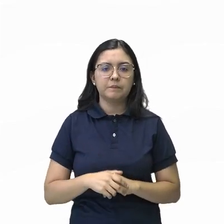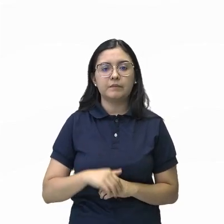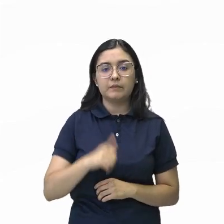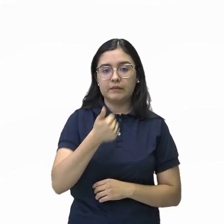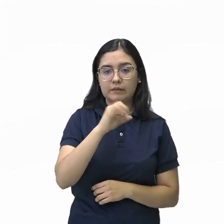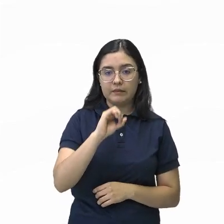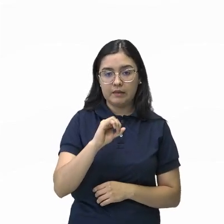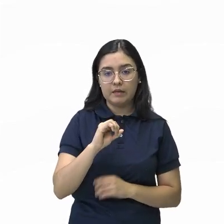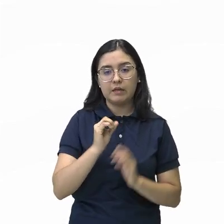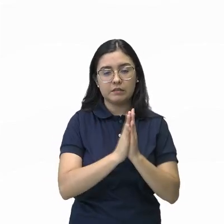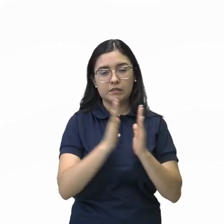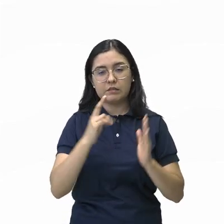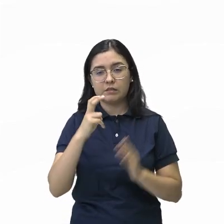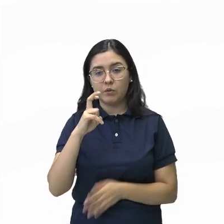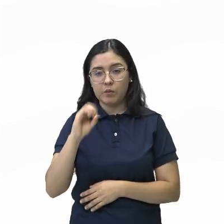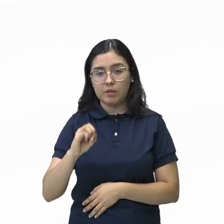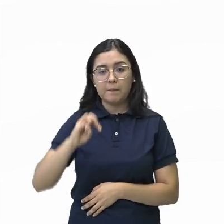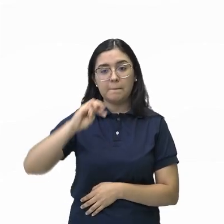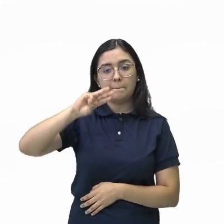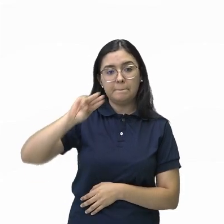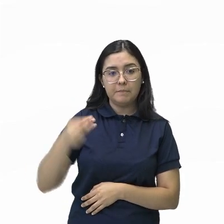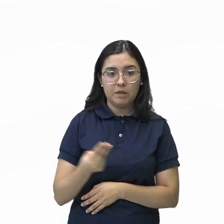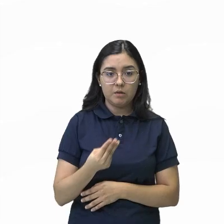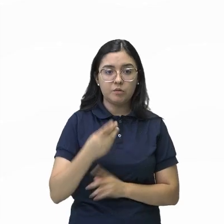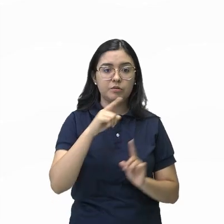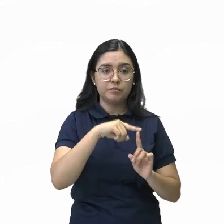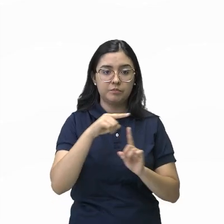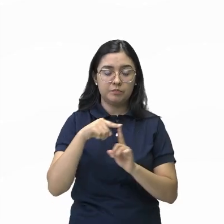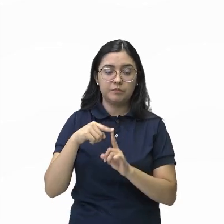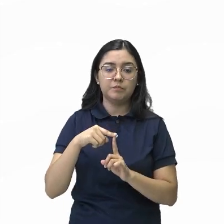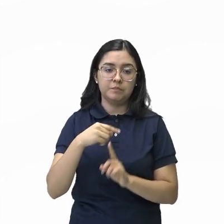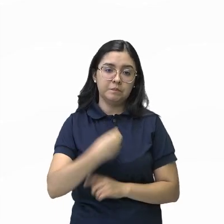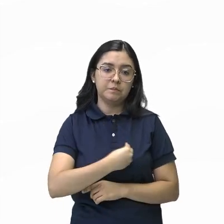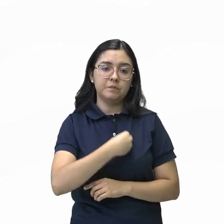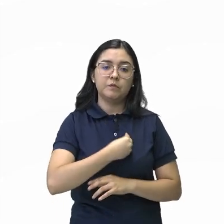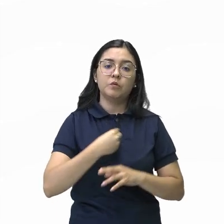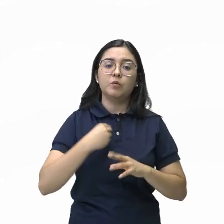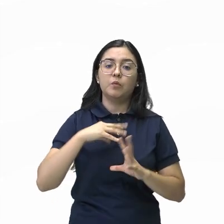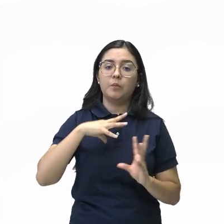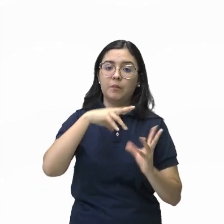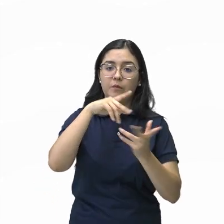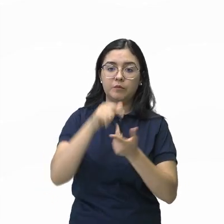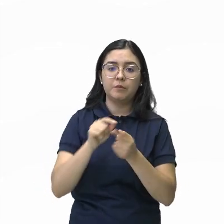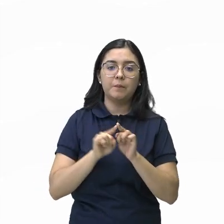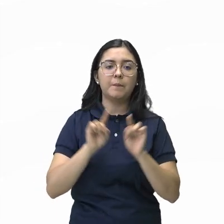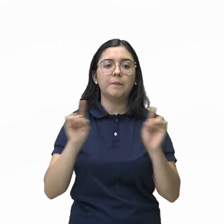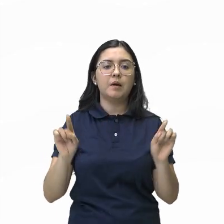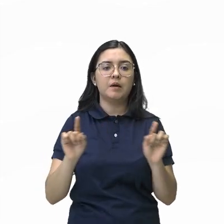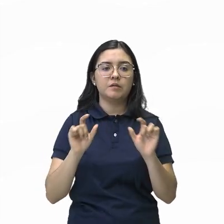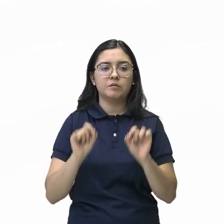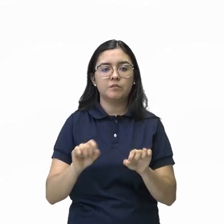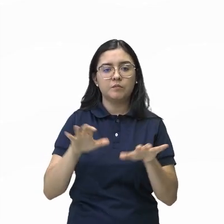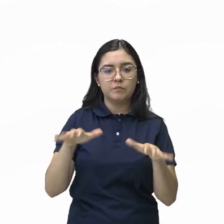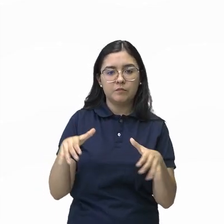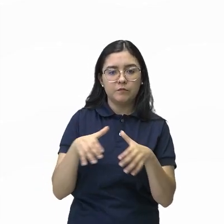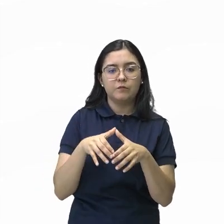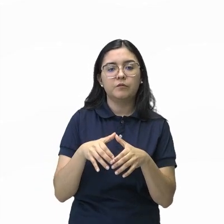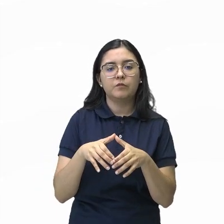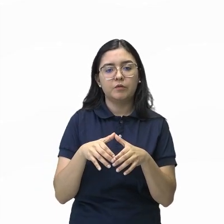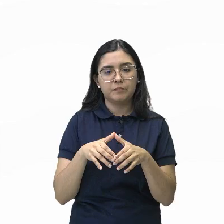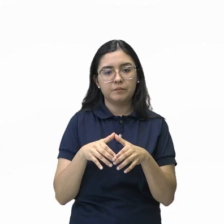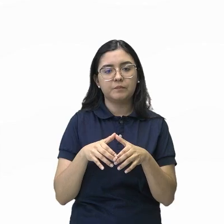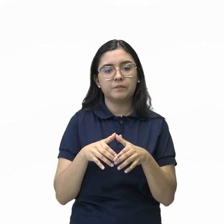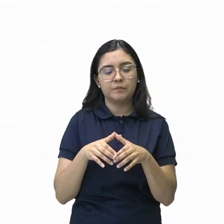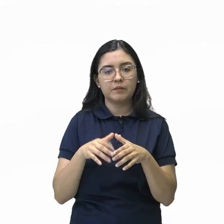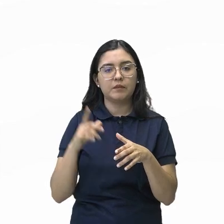entre 10 e 50 milhões de espécies no mundo, mas apenas uma pequena parte foi